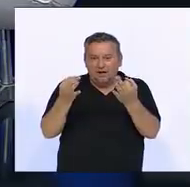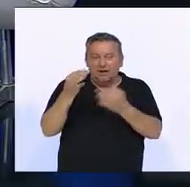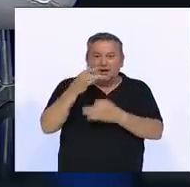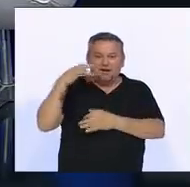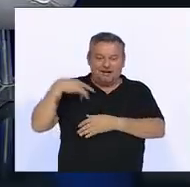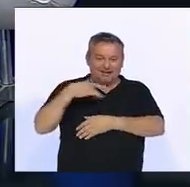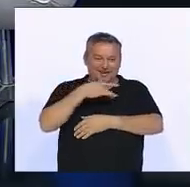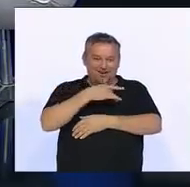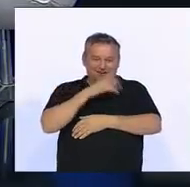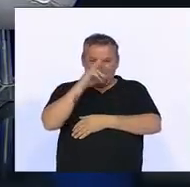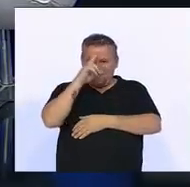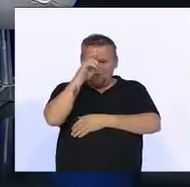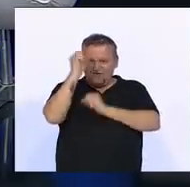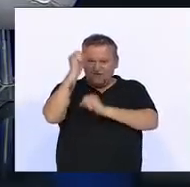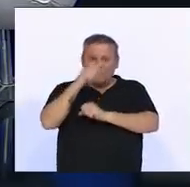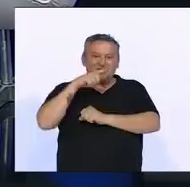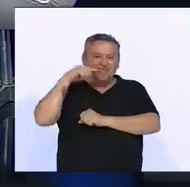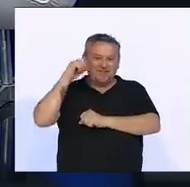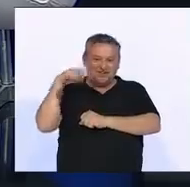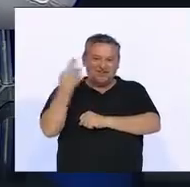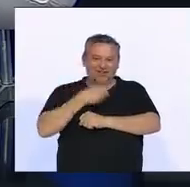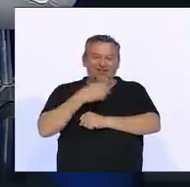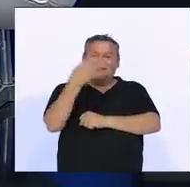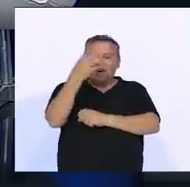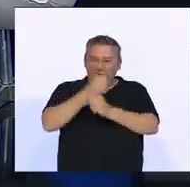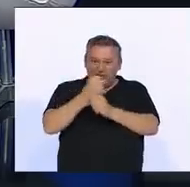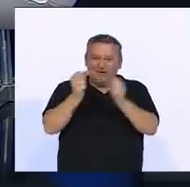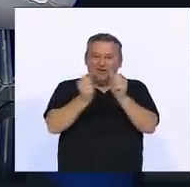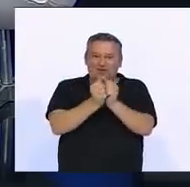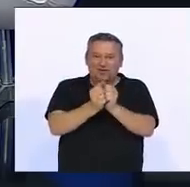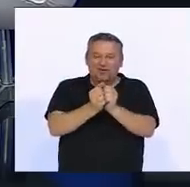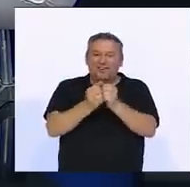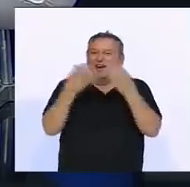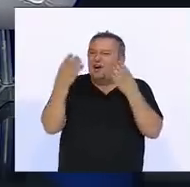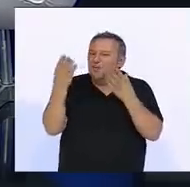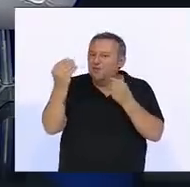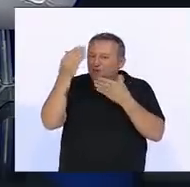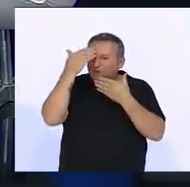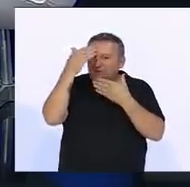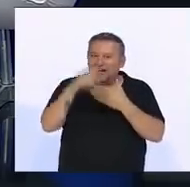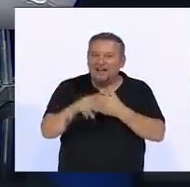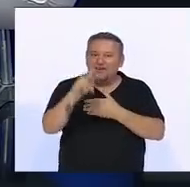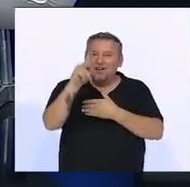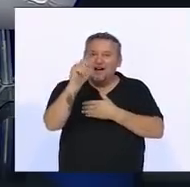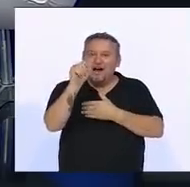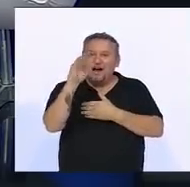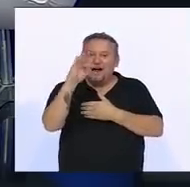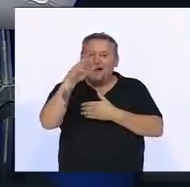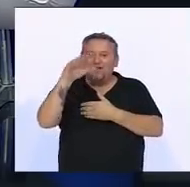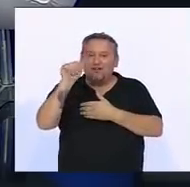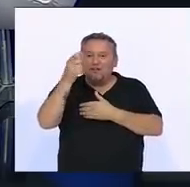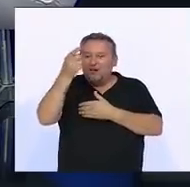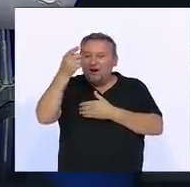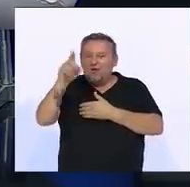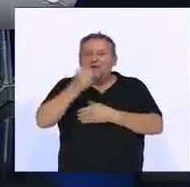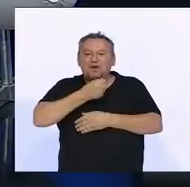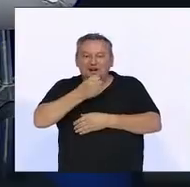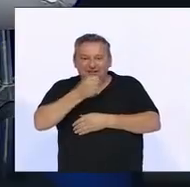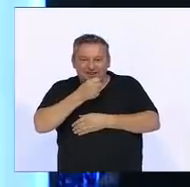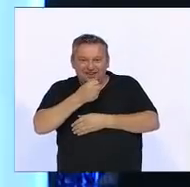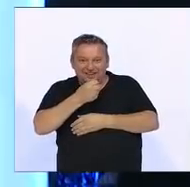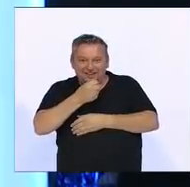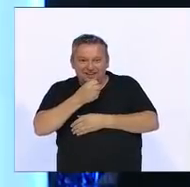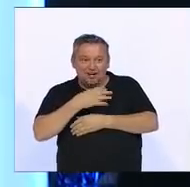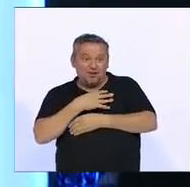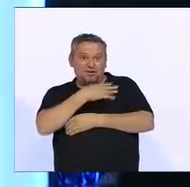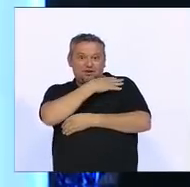saúde de ferro daquele touro, e que nós vamos ficar obrigada. 4 anos juntos. Muito obrigada. Cátia Abreu foi nossa última entrevistada. Terminamos por General aqui.